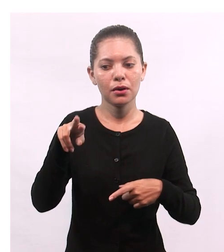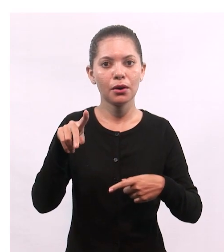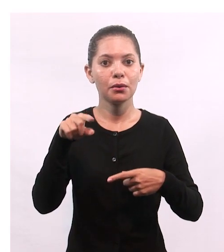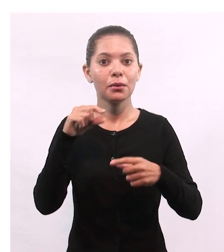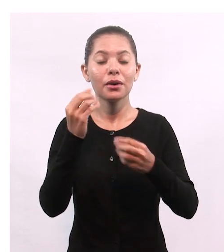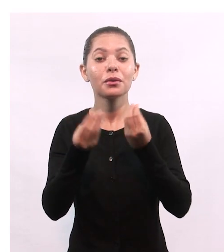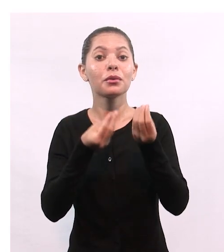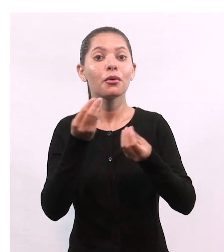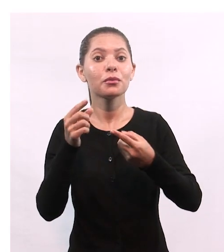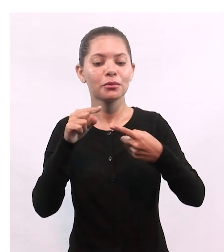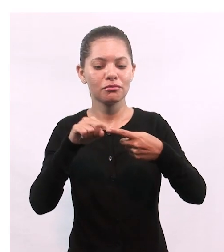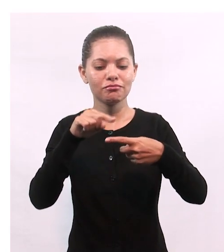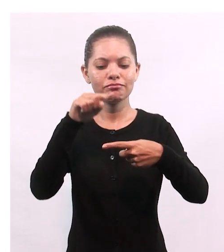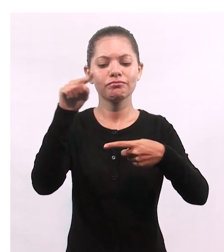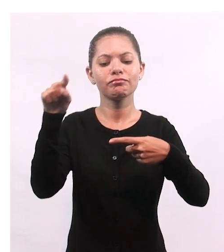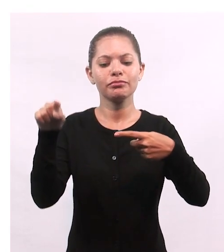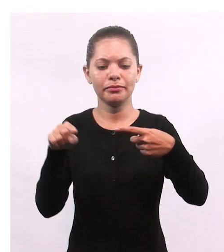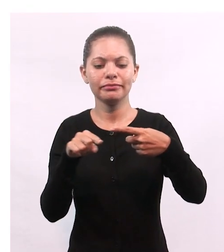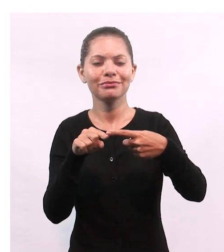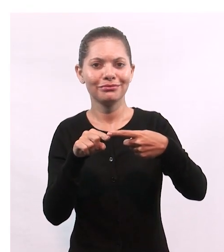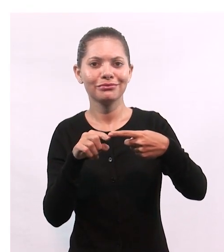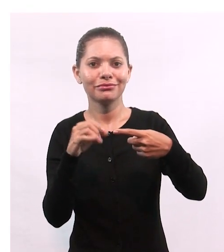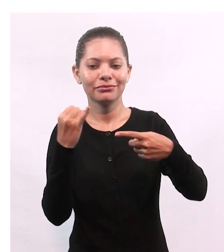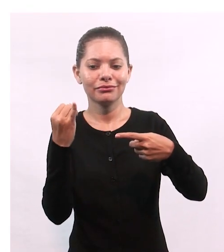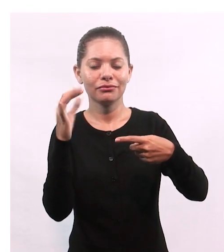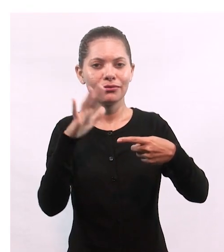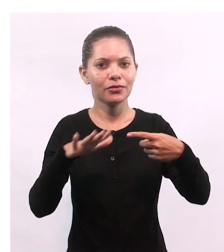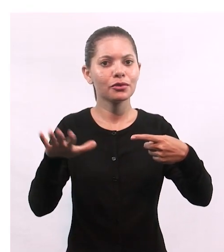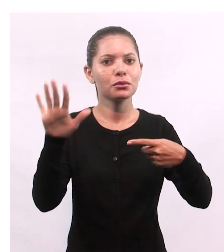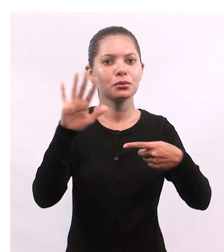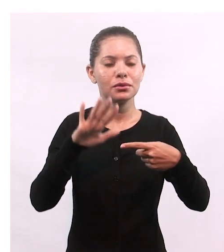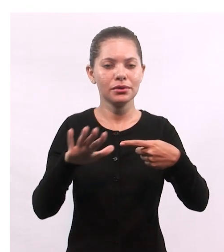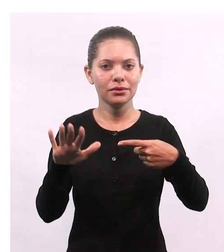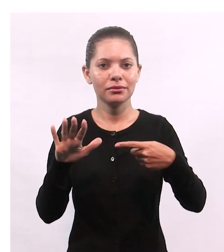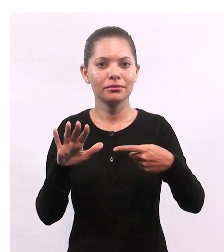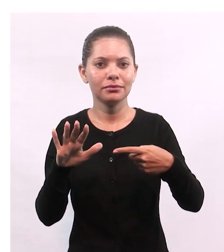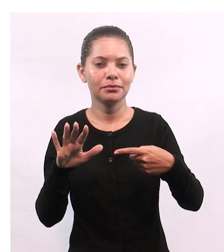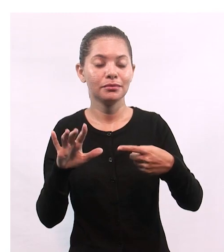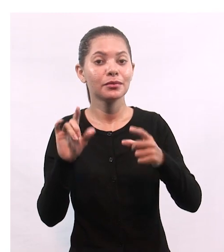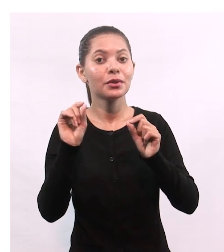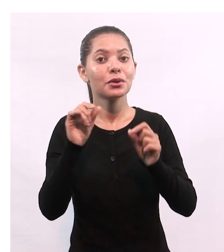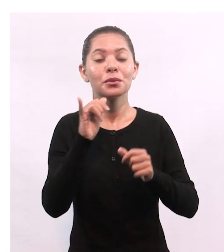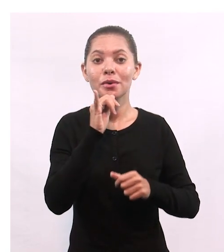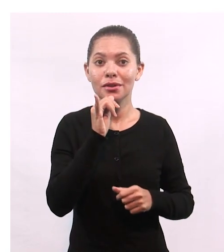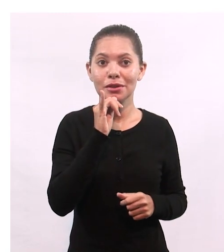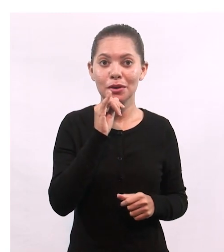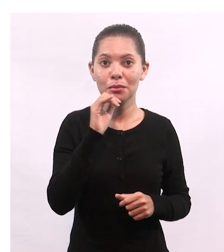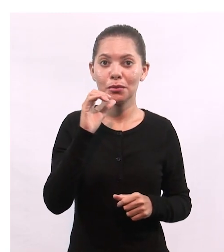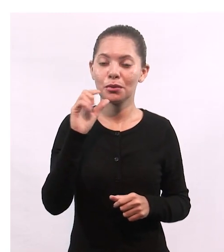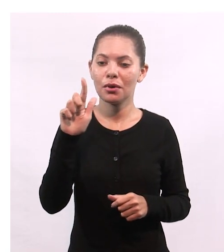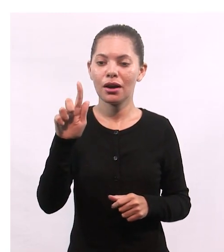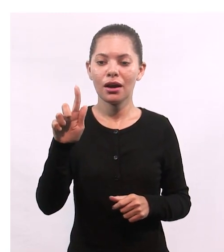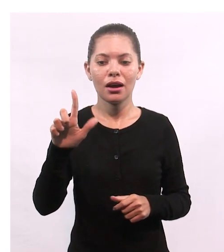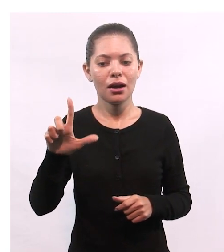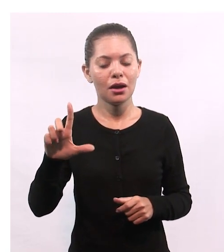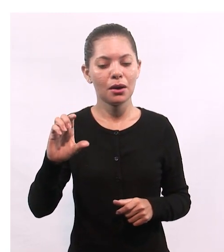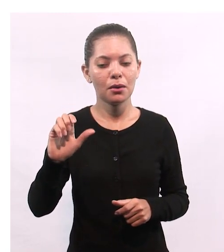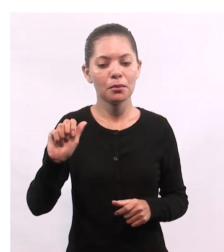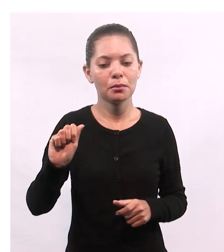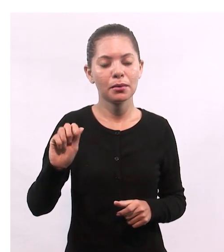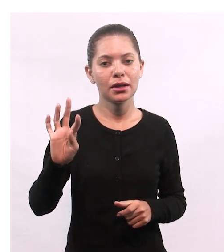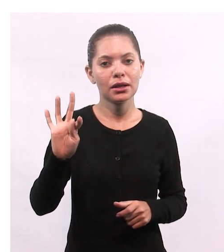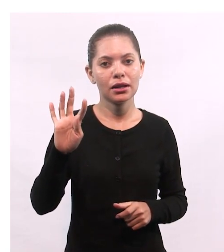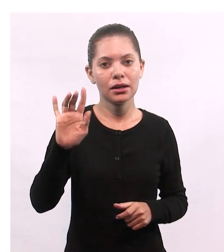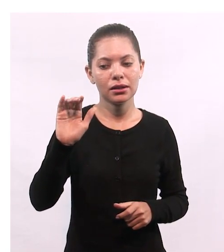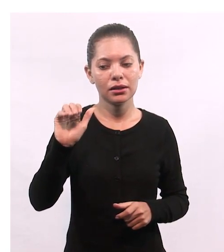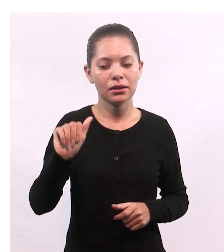paralelas são formadas por por figuras redondas, por figuras não poligonais. E um exemplo é uma